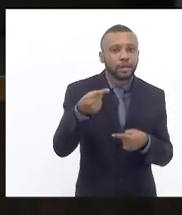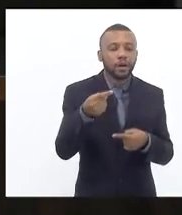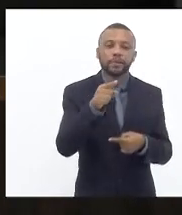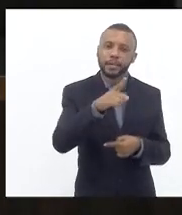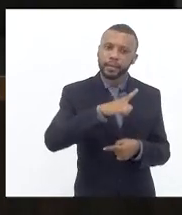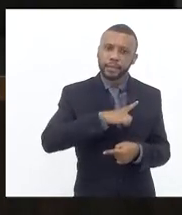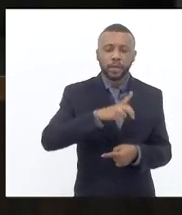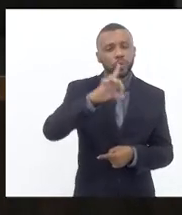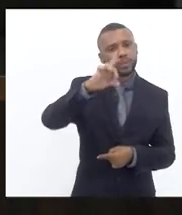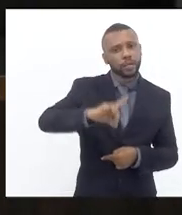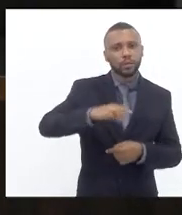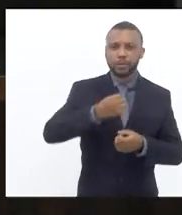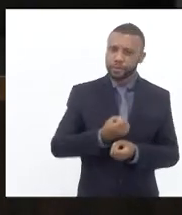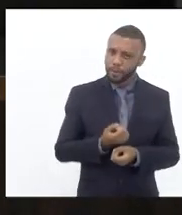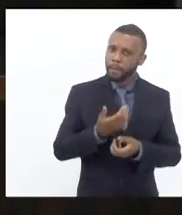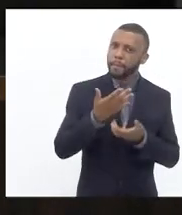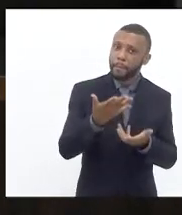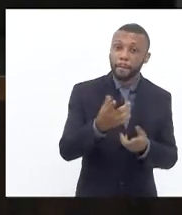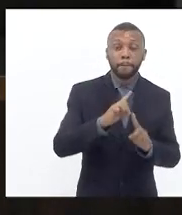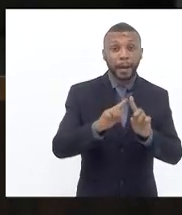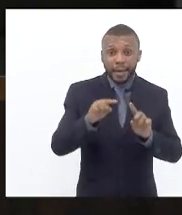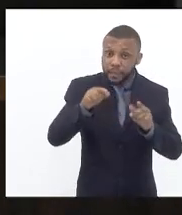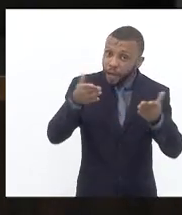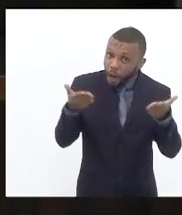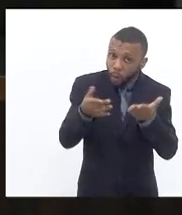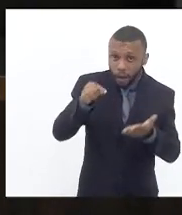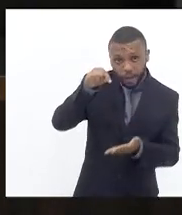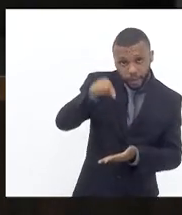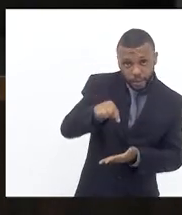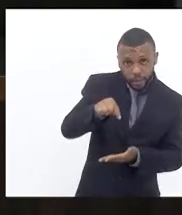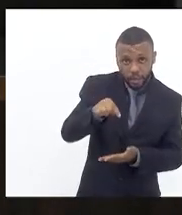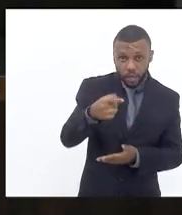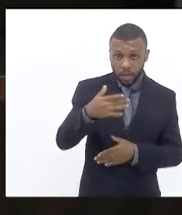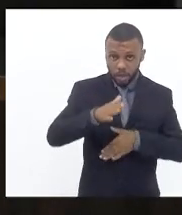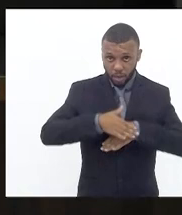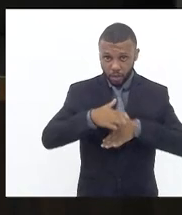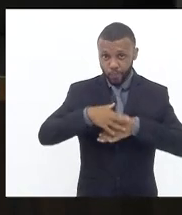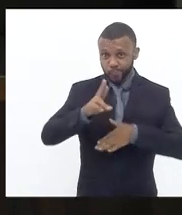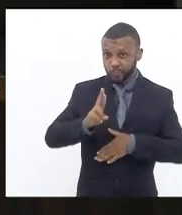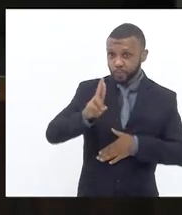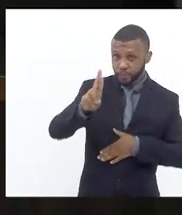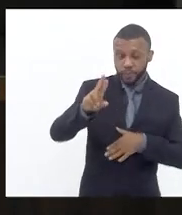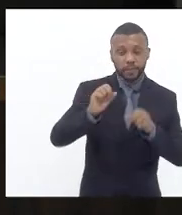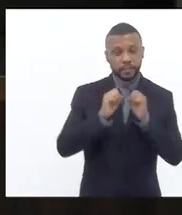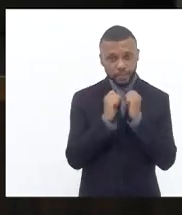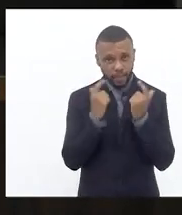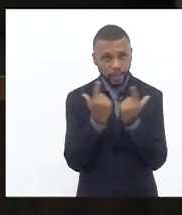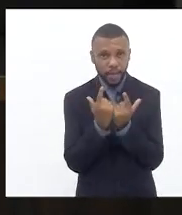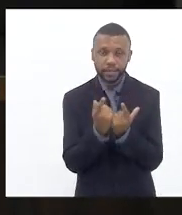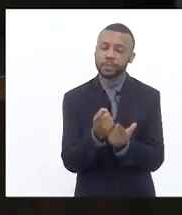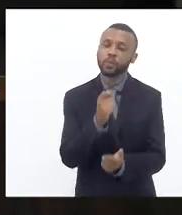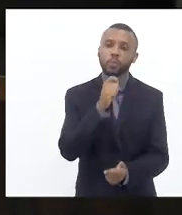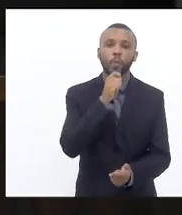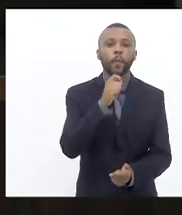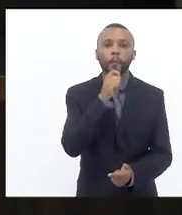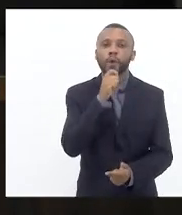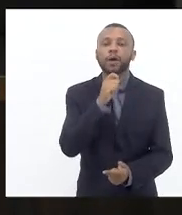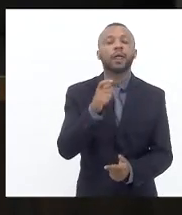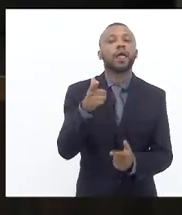todo direito de se manifestar mas aqui enquanto eu estiver presidindo não